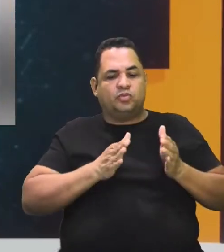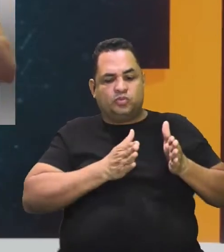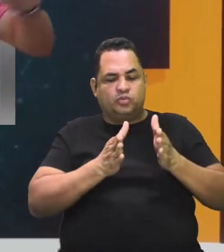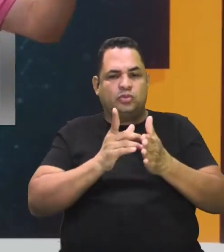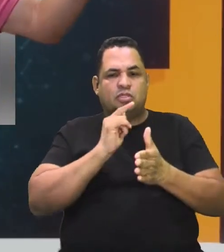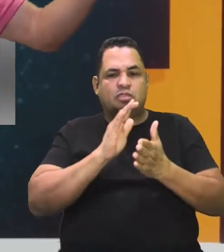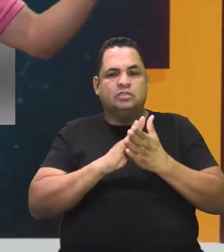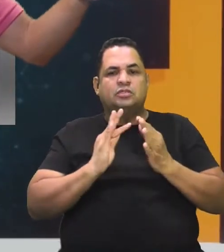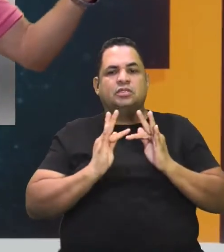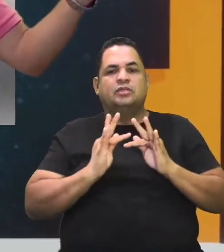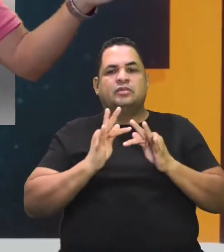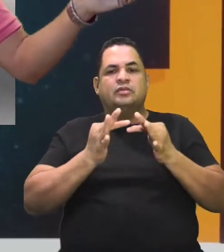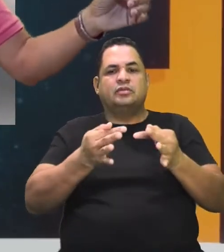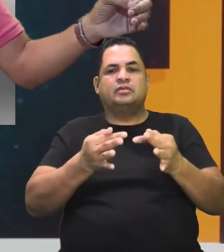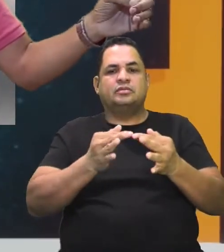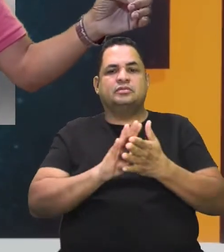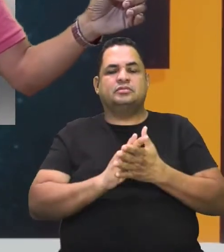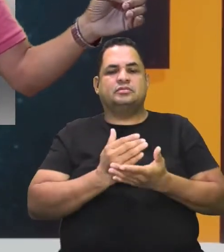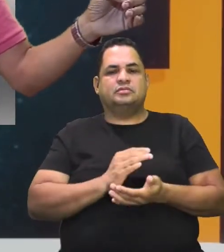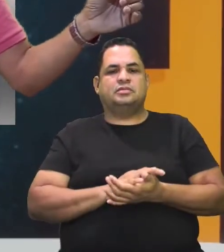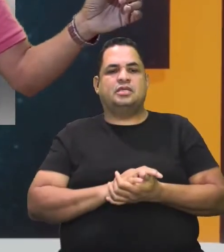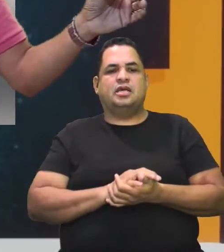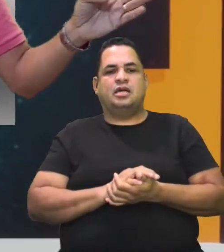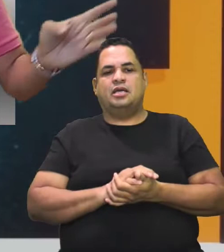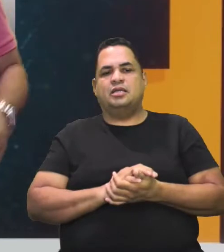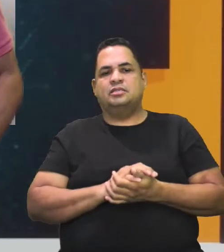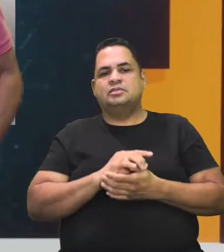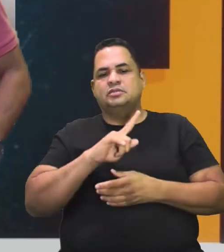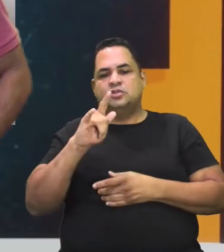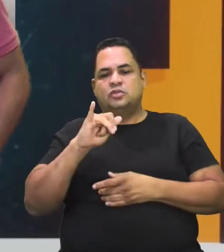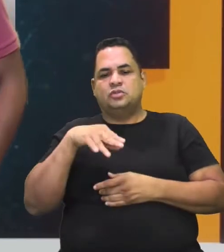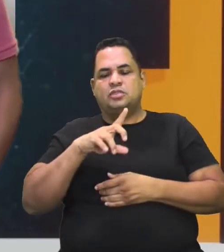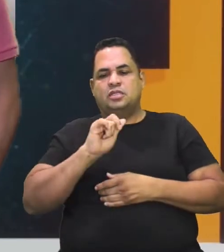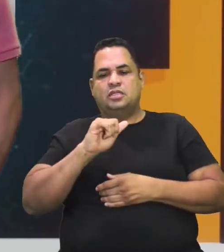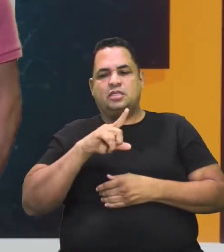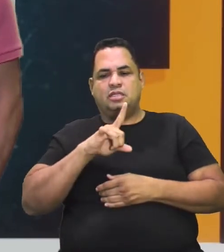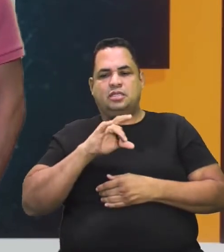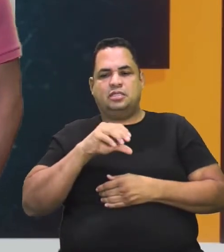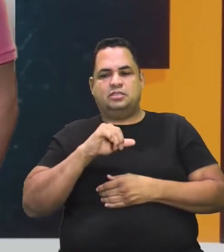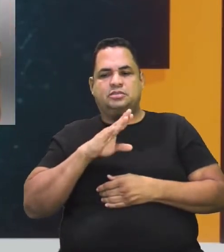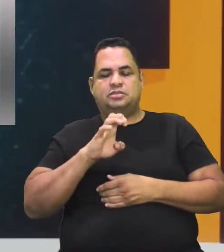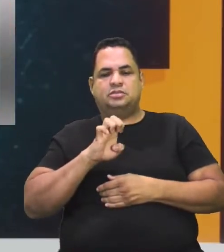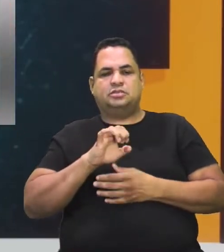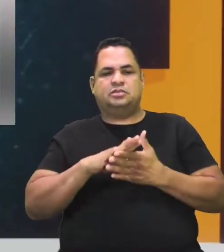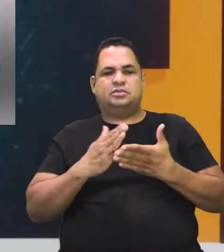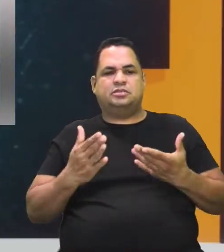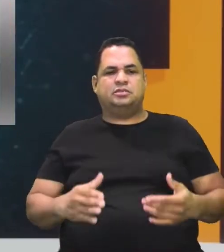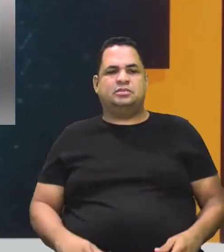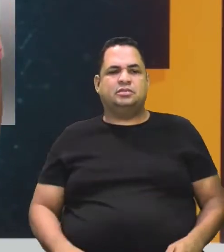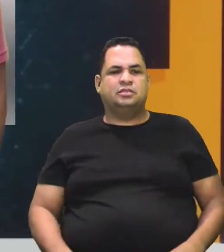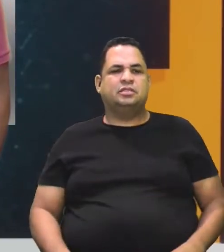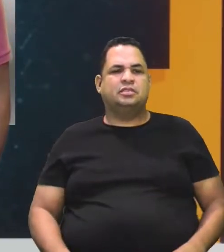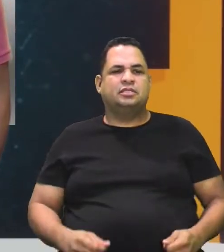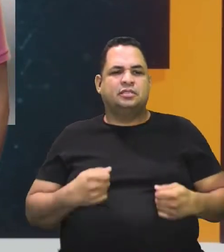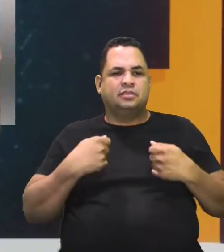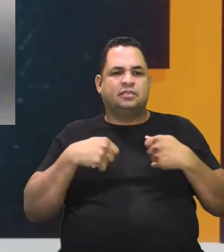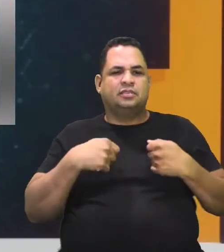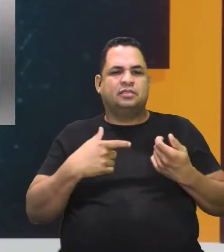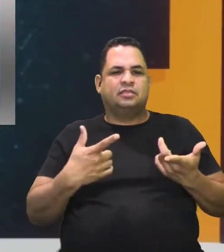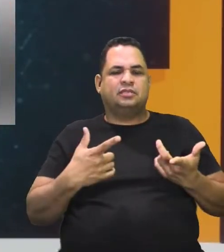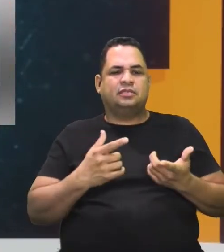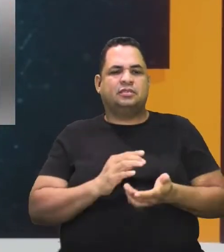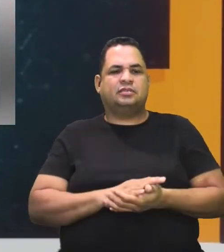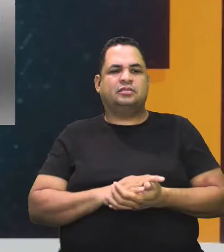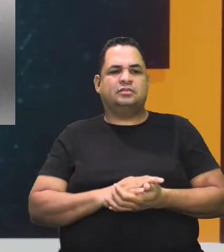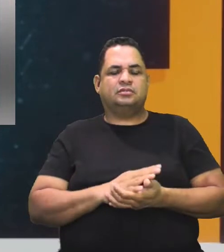e vai até o final da Da Zona Zona Leste. Leste. Então, quer dizer, é bem pequenininho, uma avenida pequenininha. Então, assim, a gente precisa de pelo